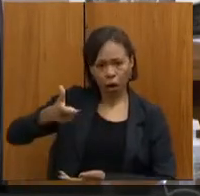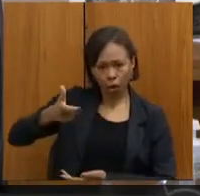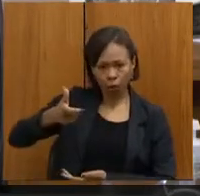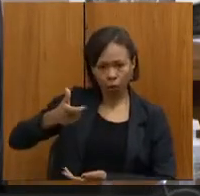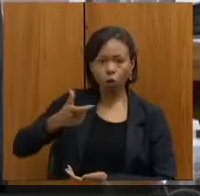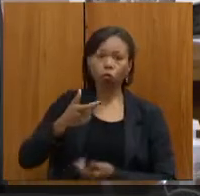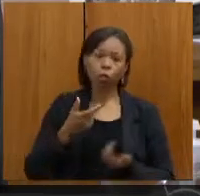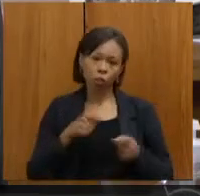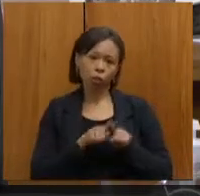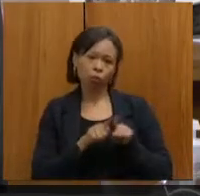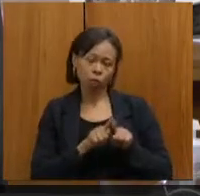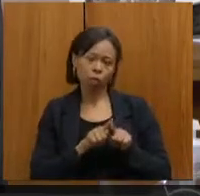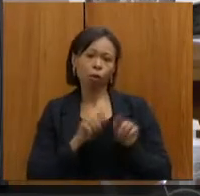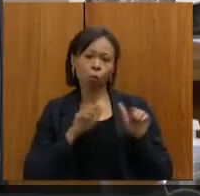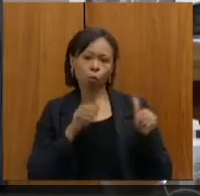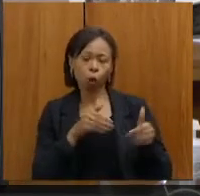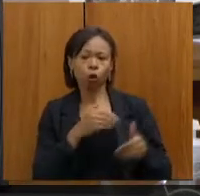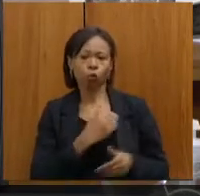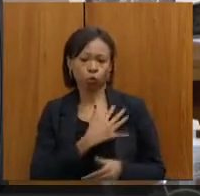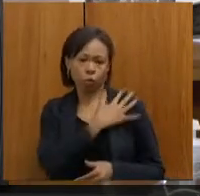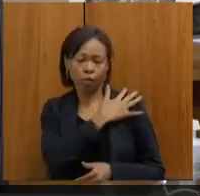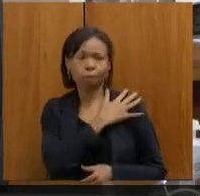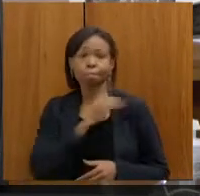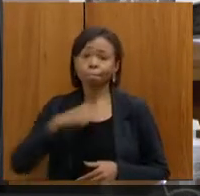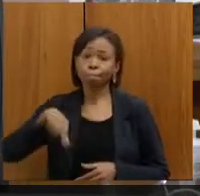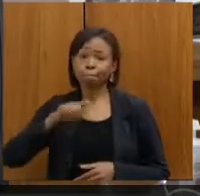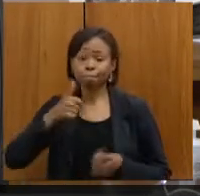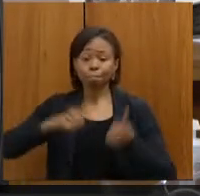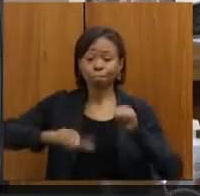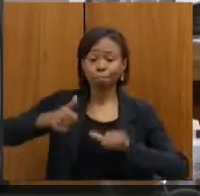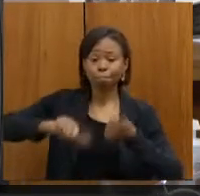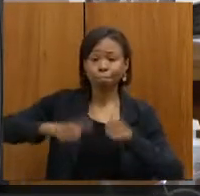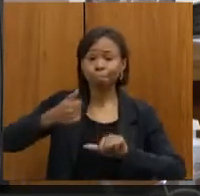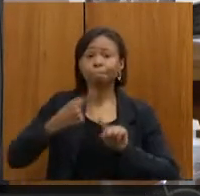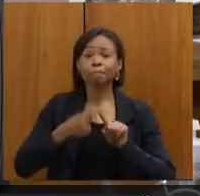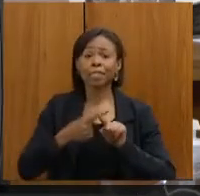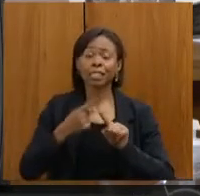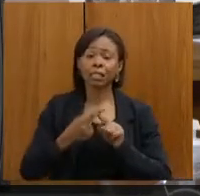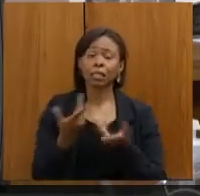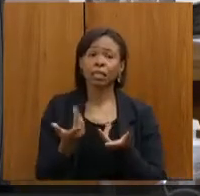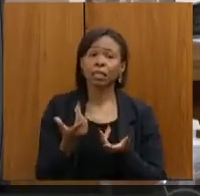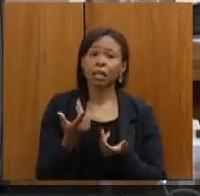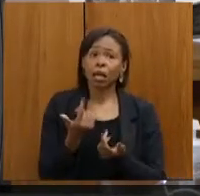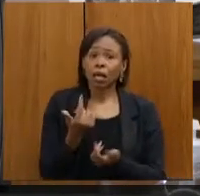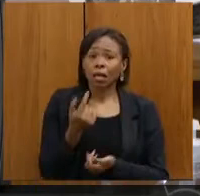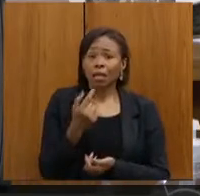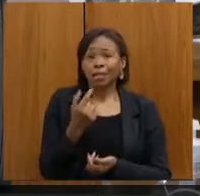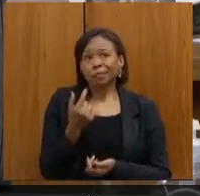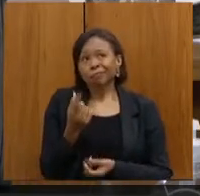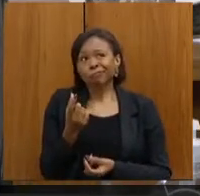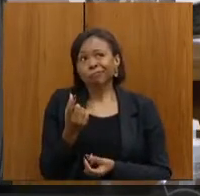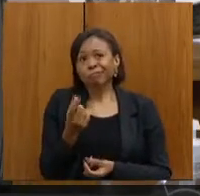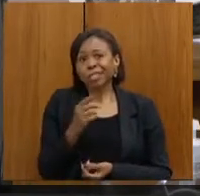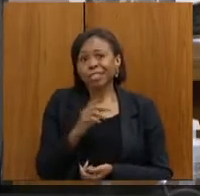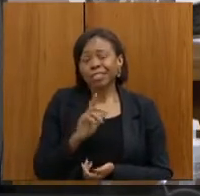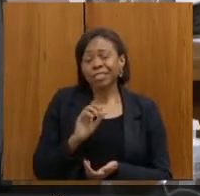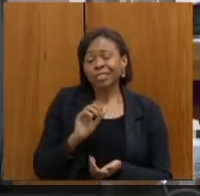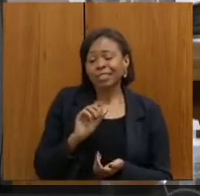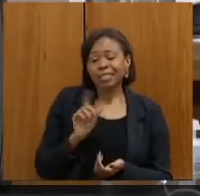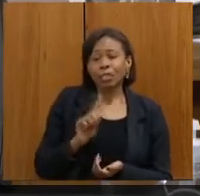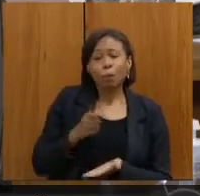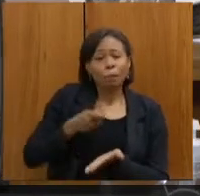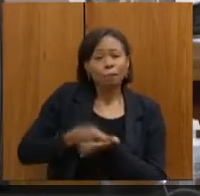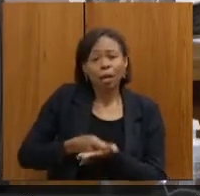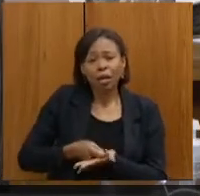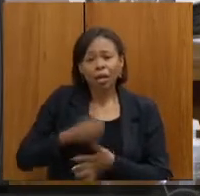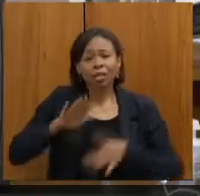nossa análise deputada é porque toda a isenção ela tem que a gente tem que avaliar um parto em cima disso a já medida